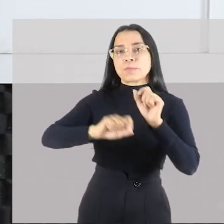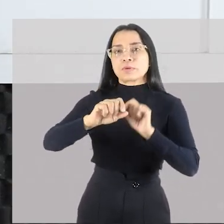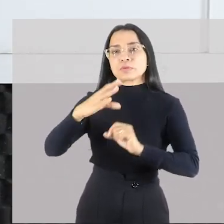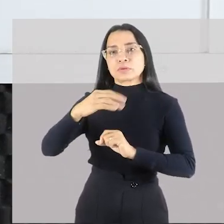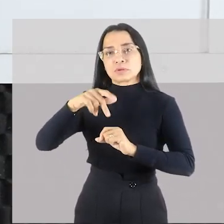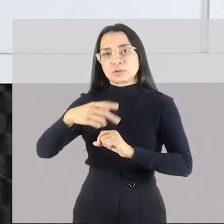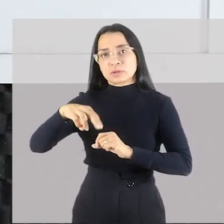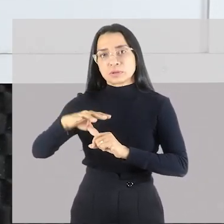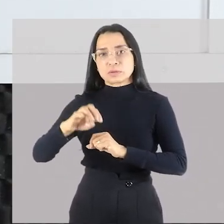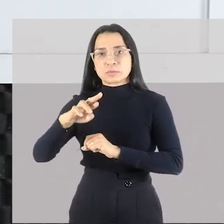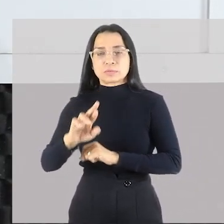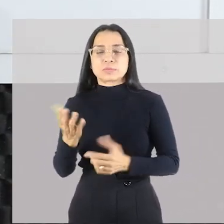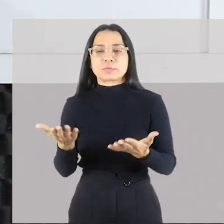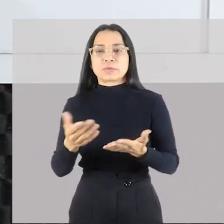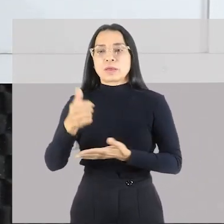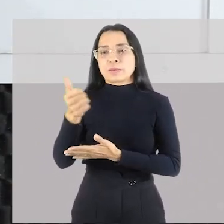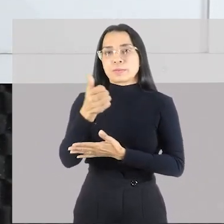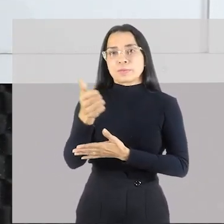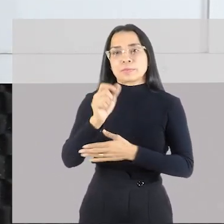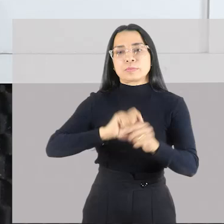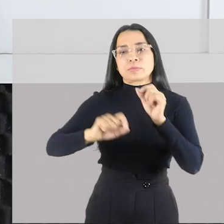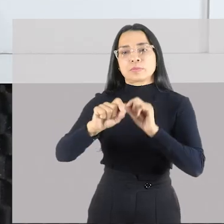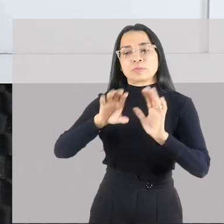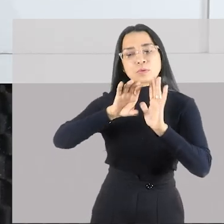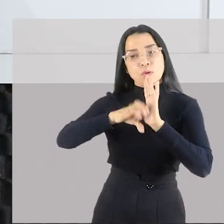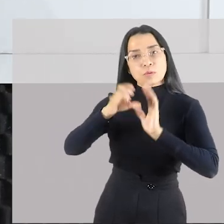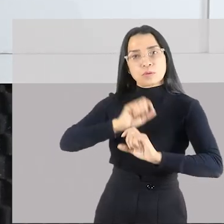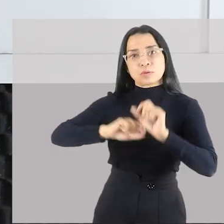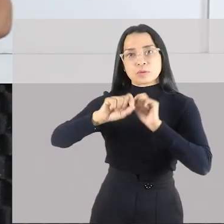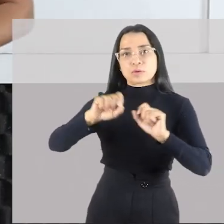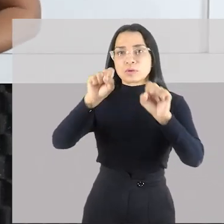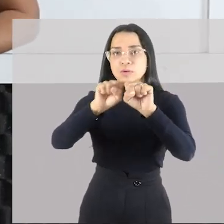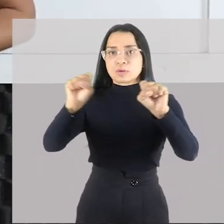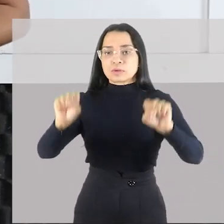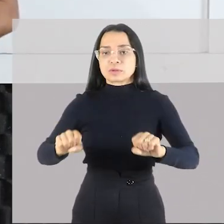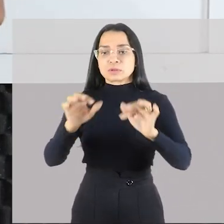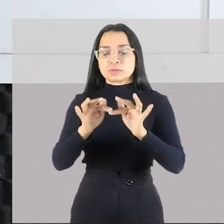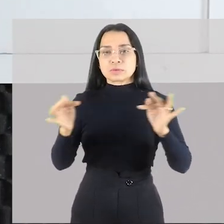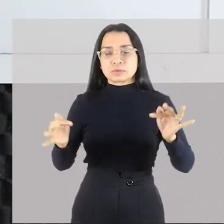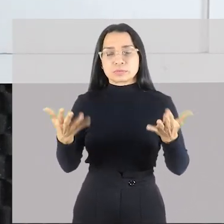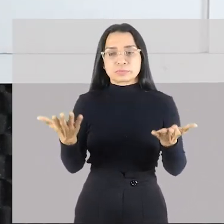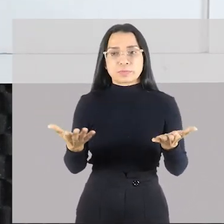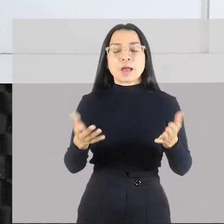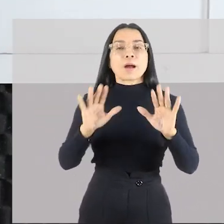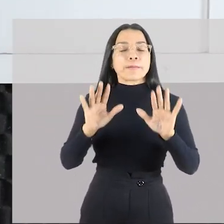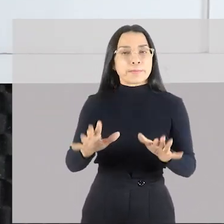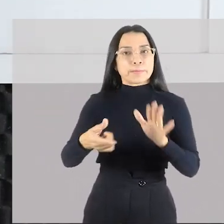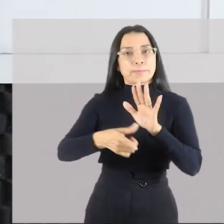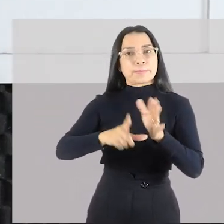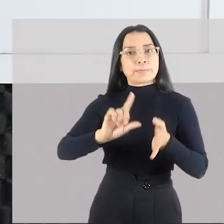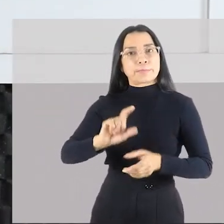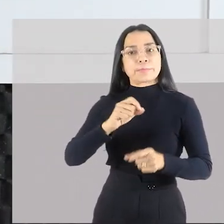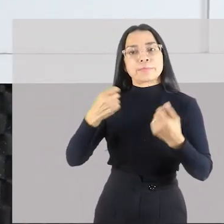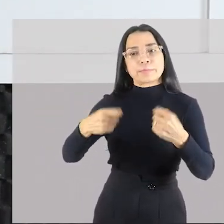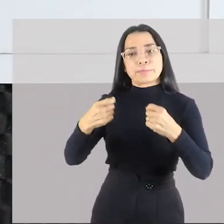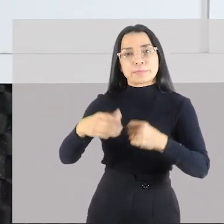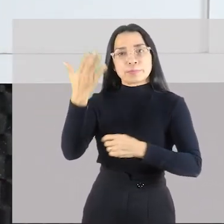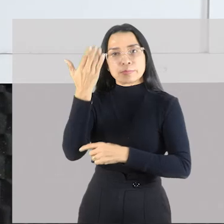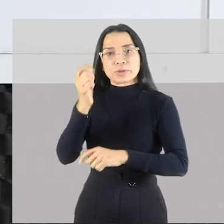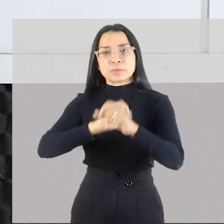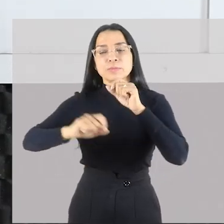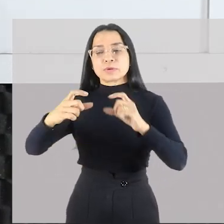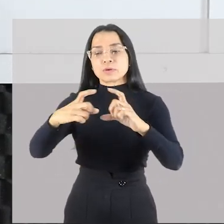beleza? Então primeiro, vamos definir o que é um sistema linear. Antes de definir um sistema linear, nós temos que definir o que é